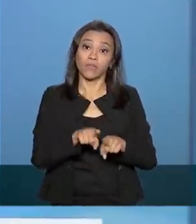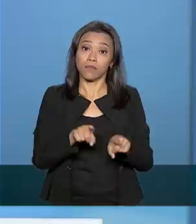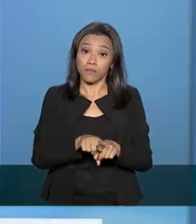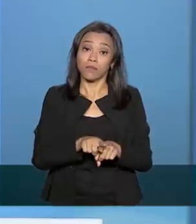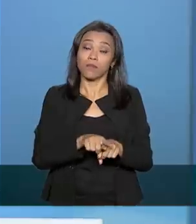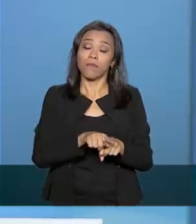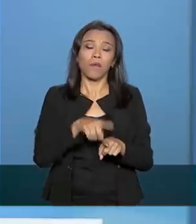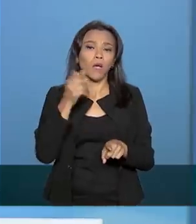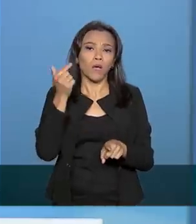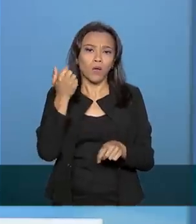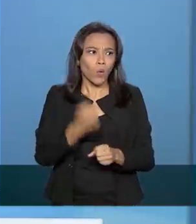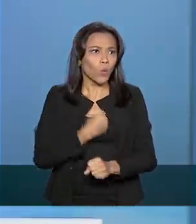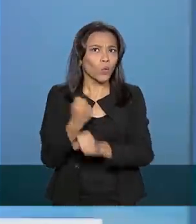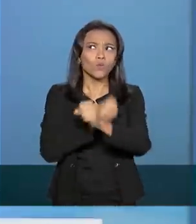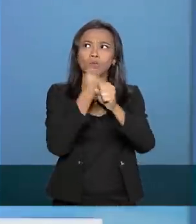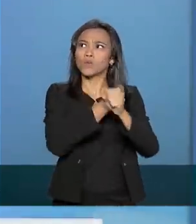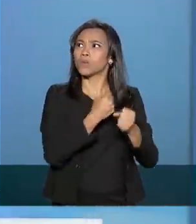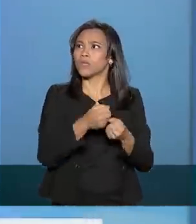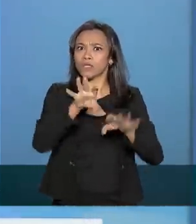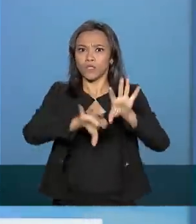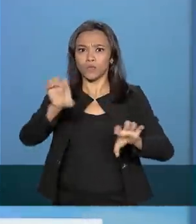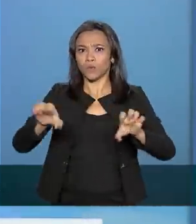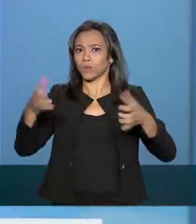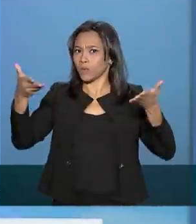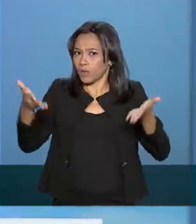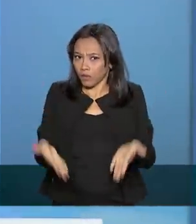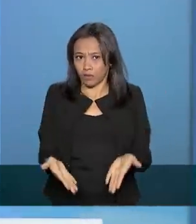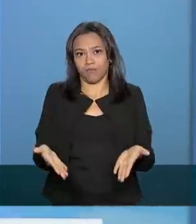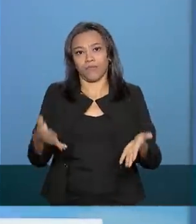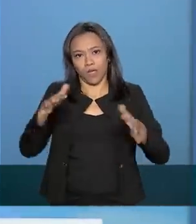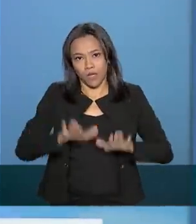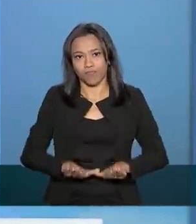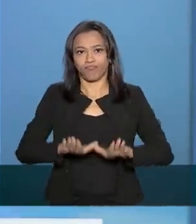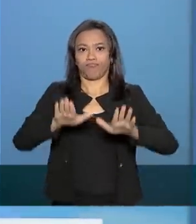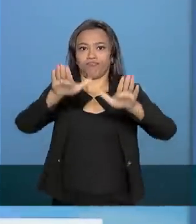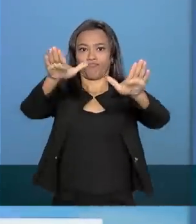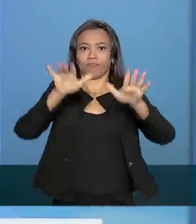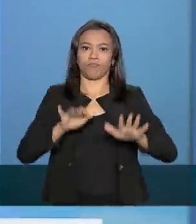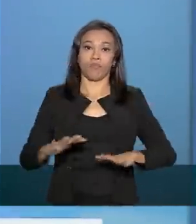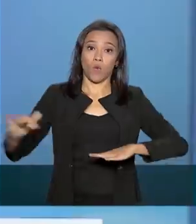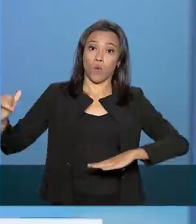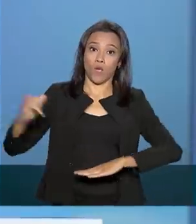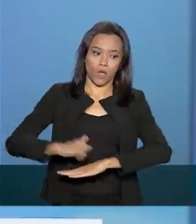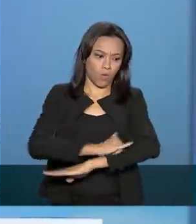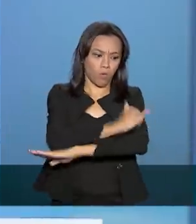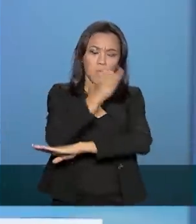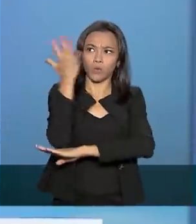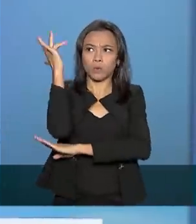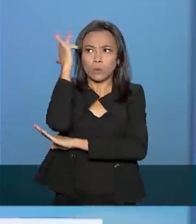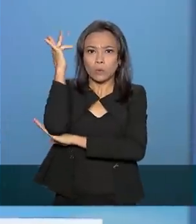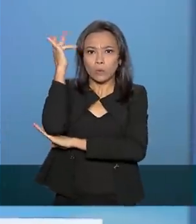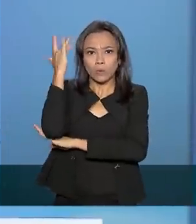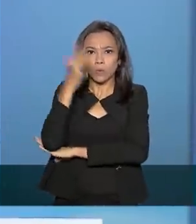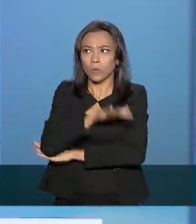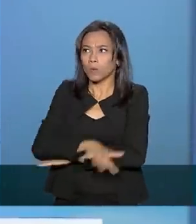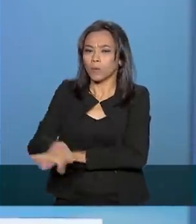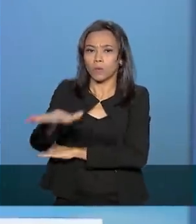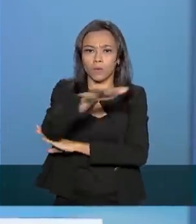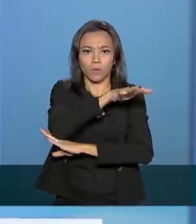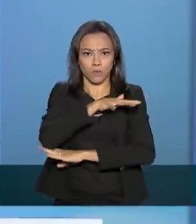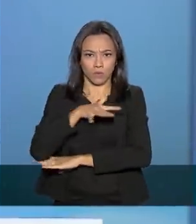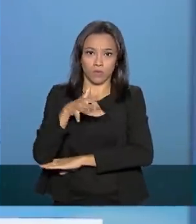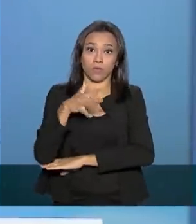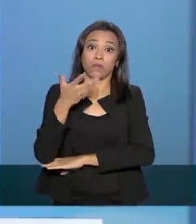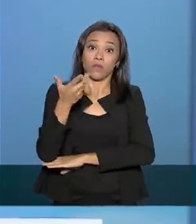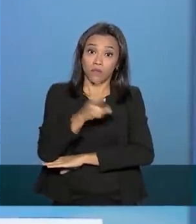para construir essa obra maravilhosa que é esse aeroporto. O aeroporto de primeiro mundo, que abrirá cada vez mais